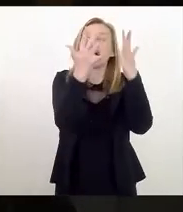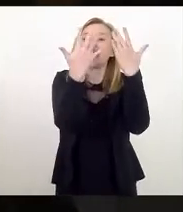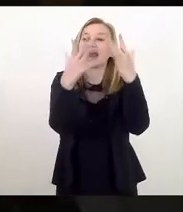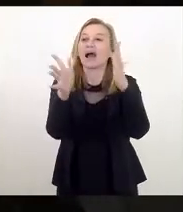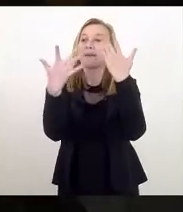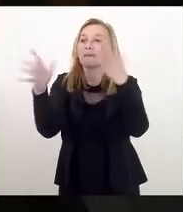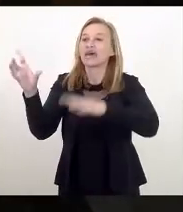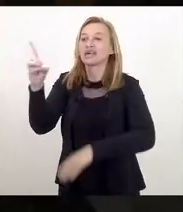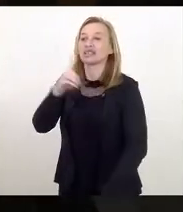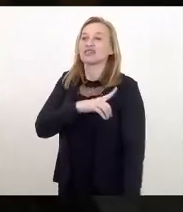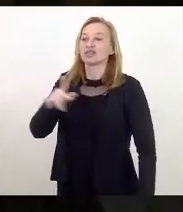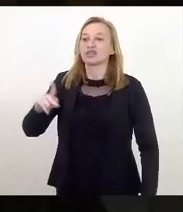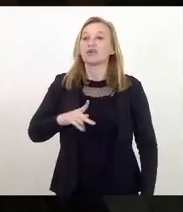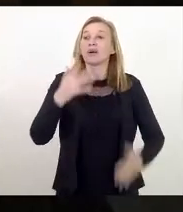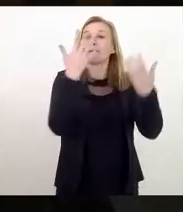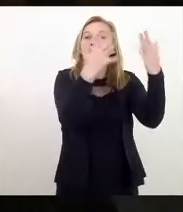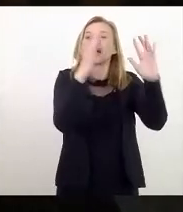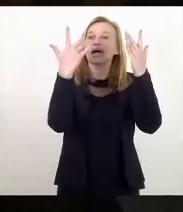defensoria pública.